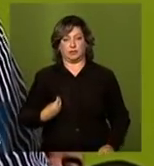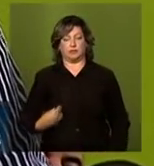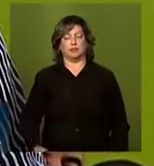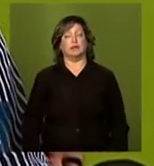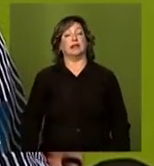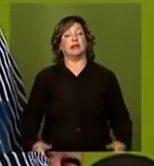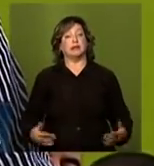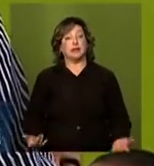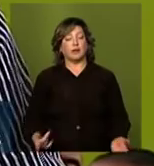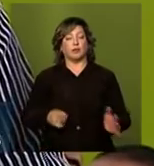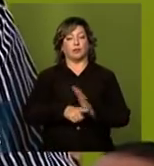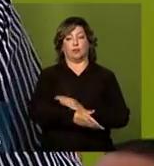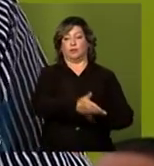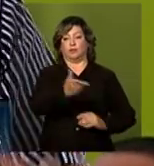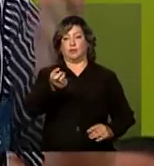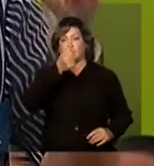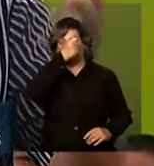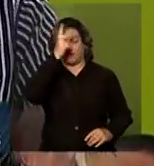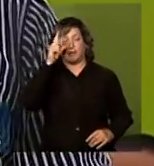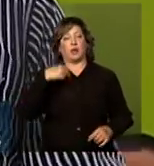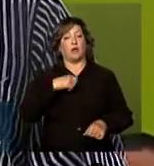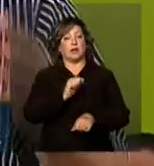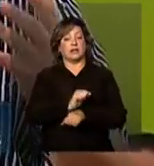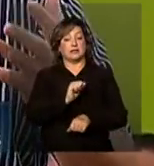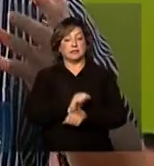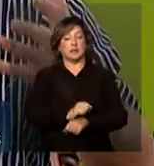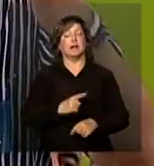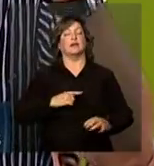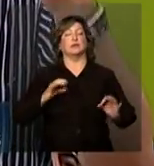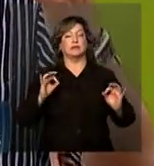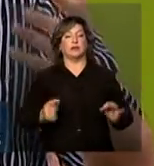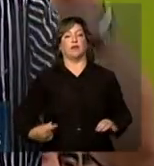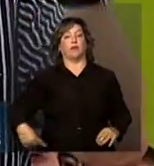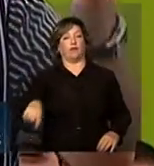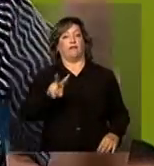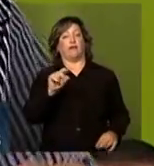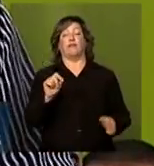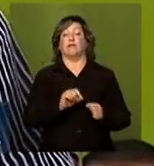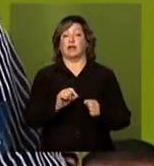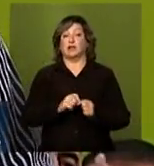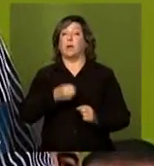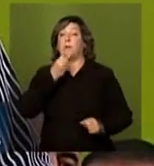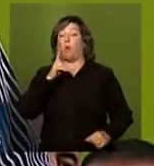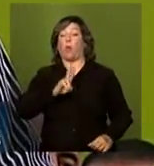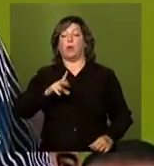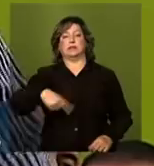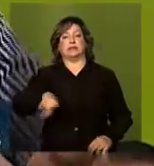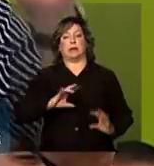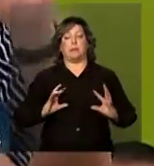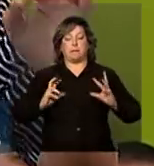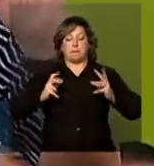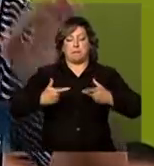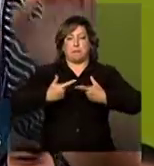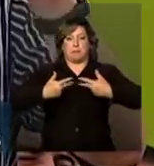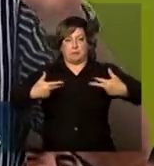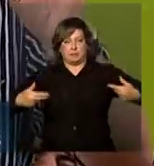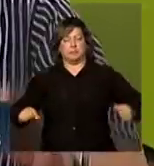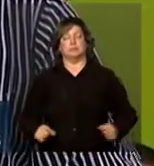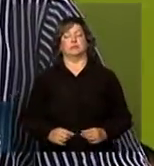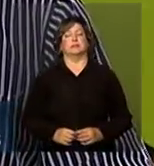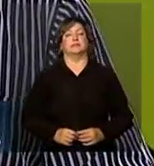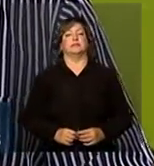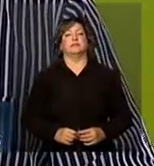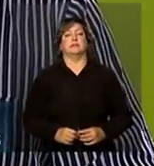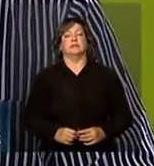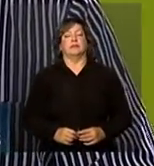Habit eit eu e tenho certeza que vocês farão bom uso dessas máquinas eu queria lembrar aqui